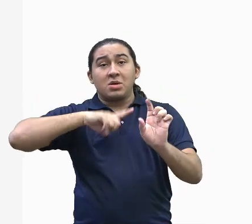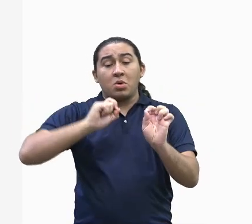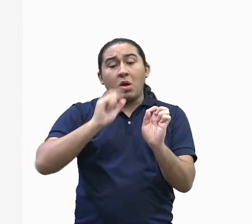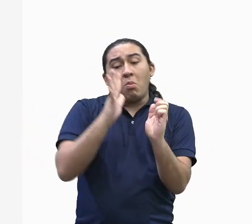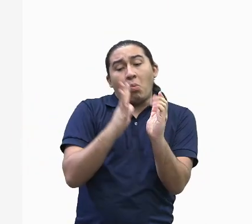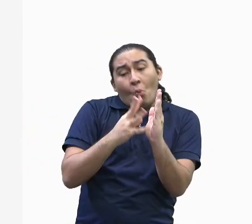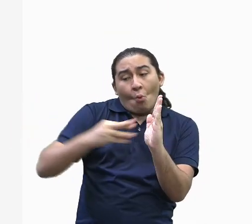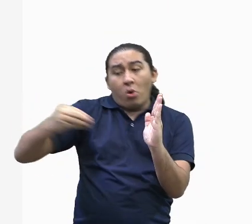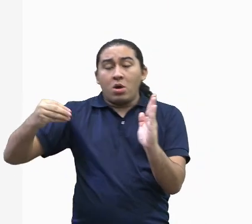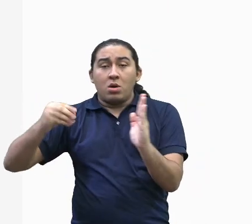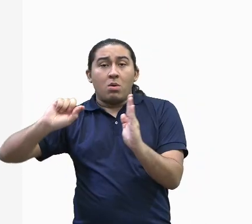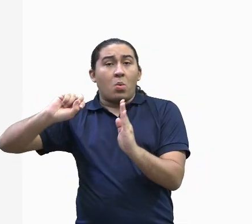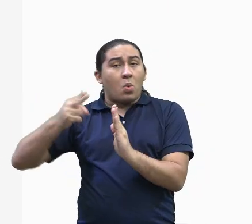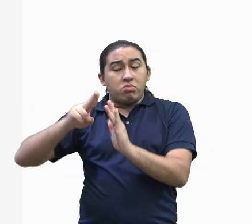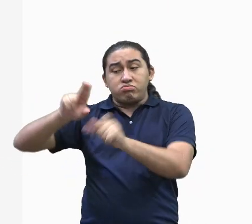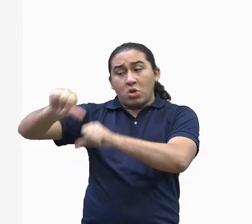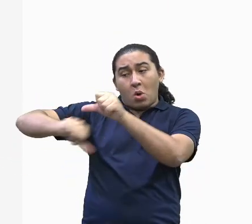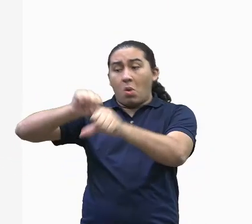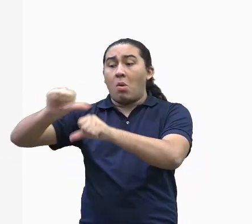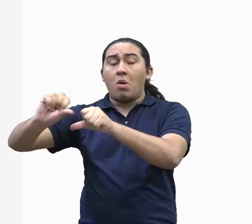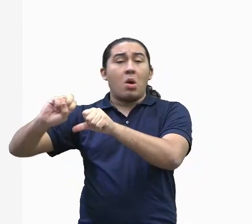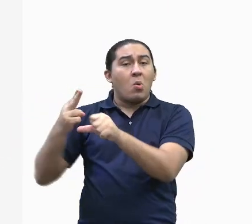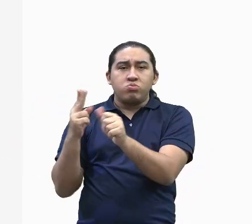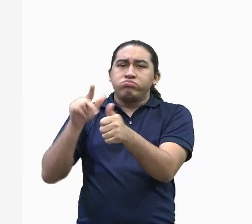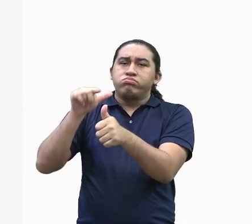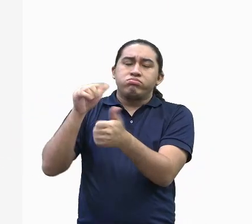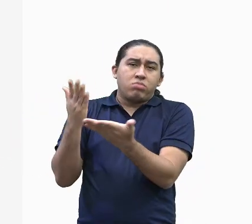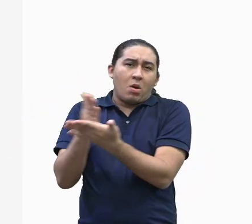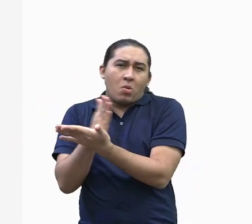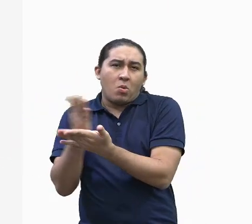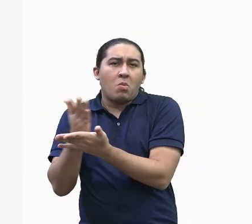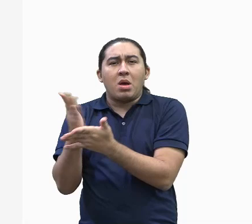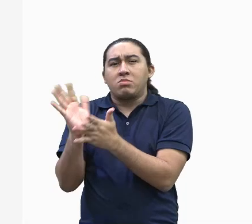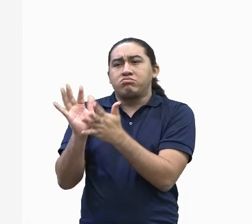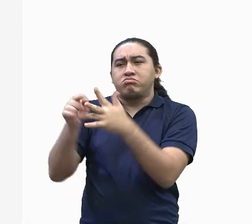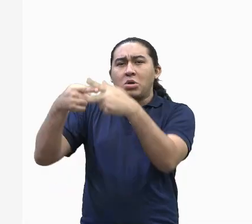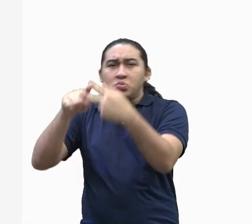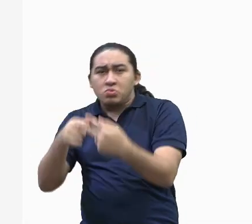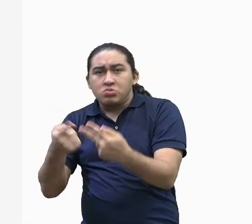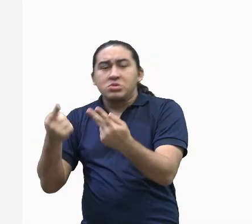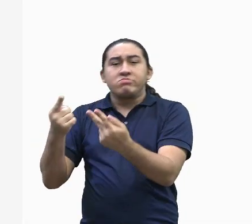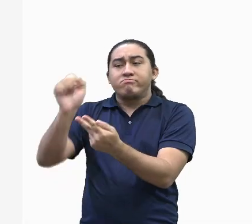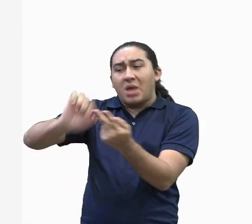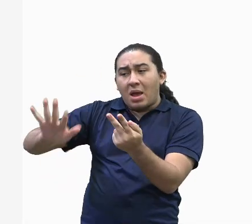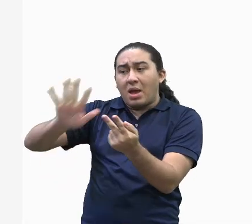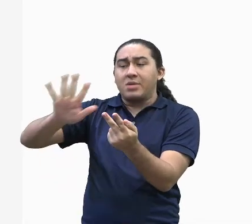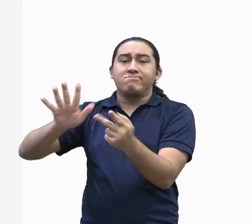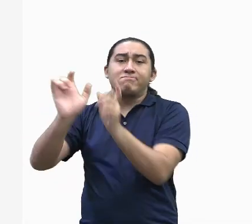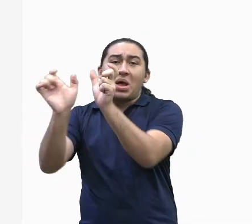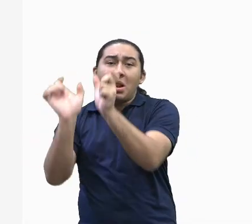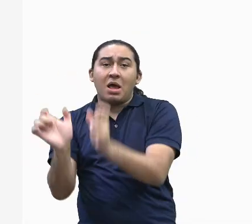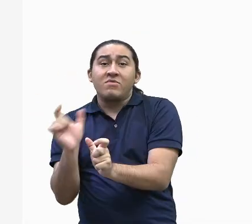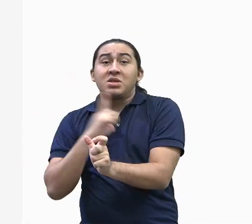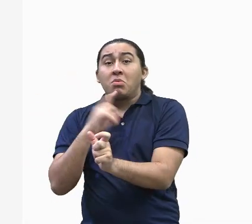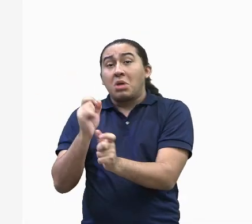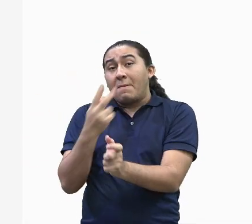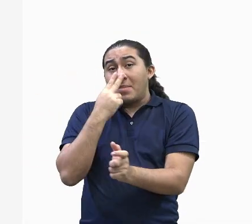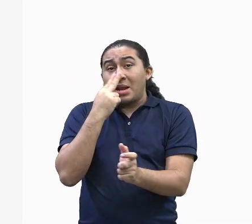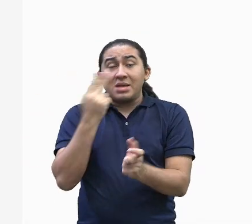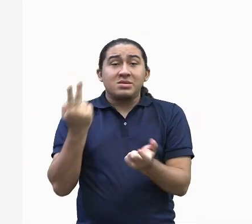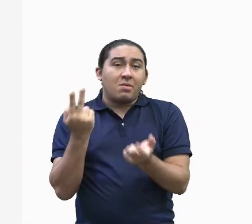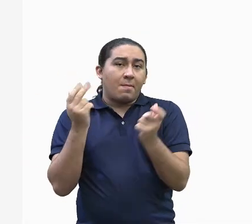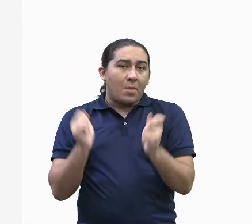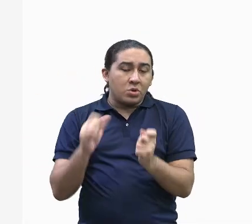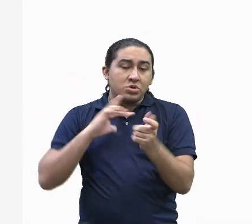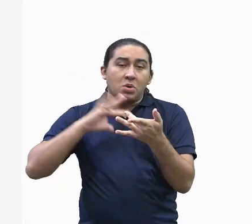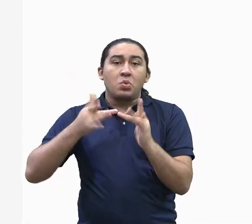ou modifica-se elementos, imagens ou palavras que deixam a paródia com teor crítico, ou pode